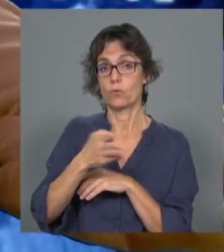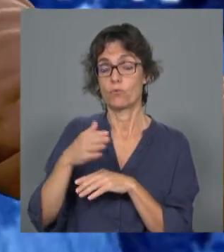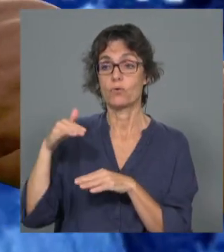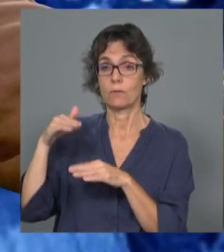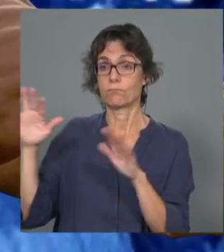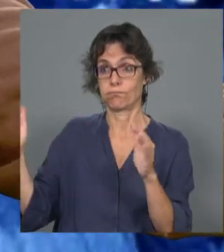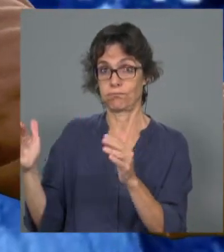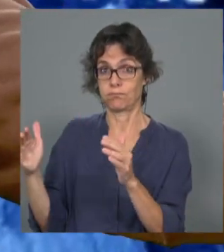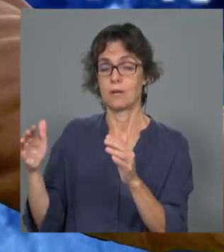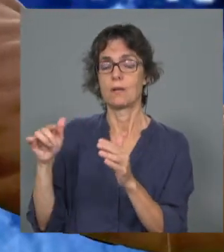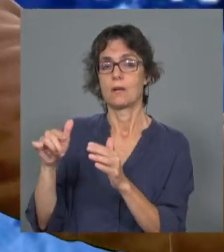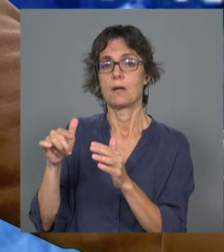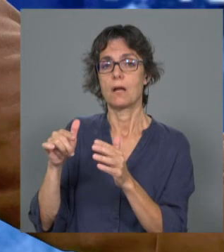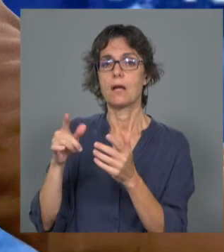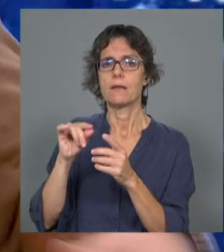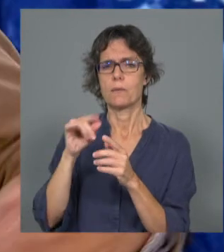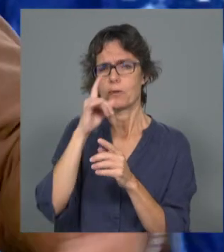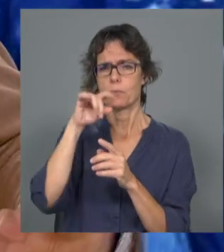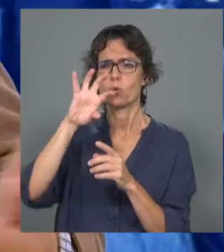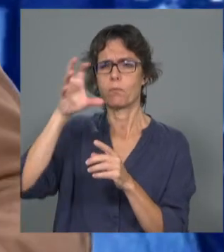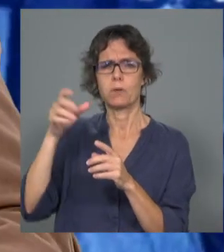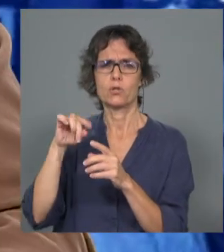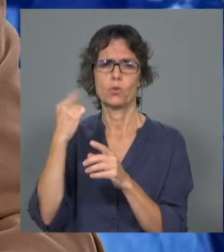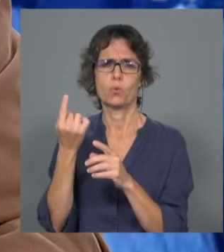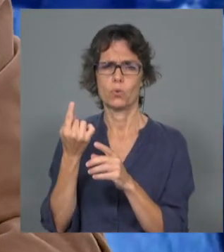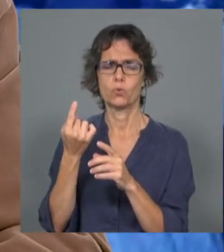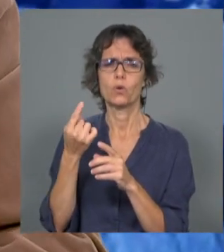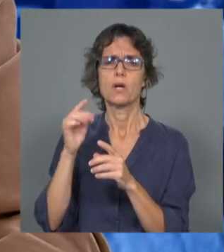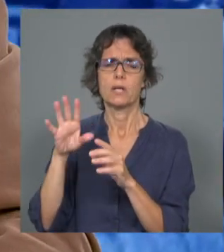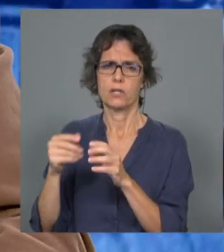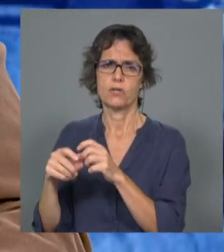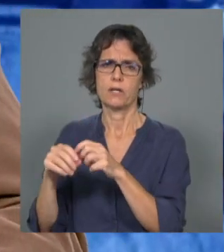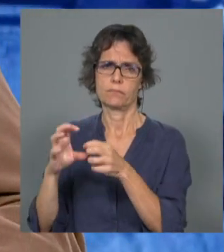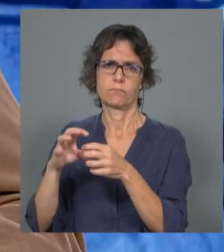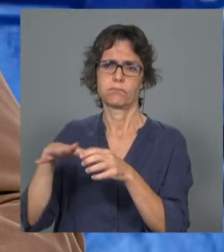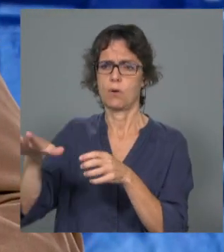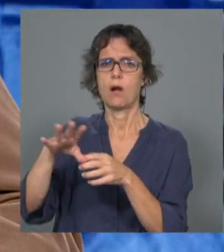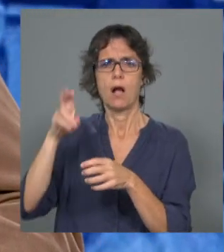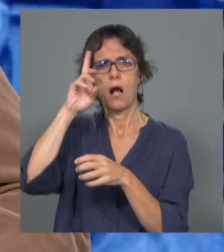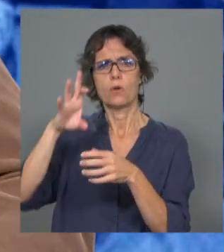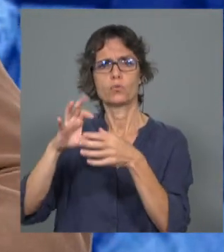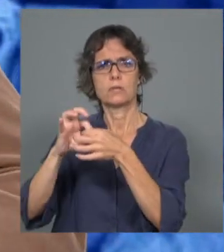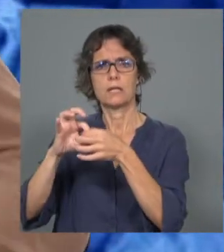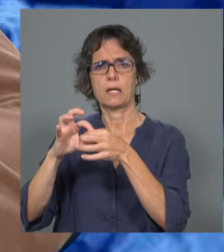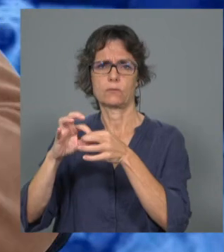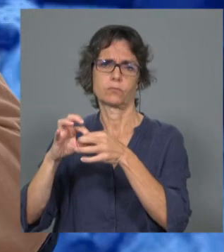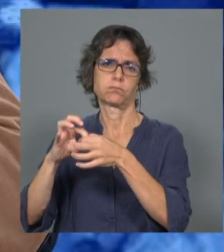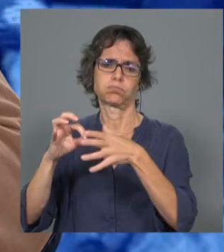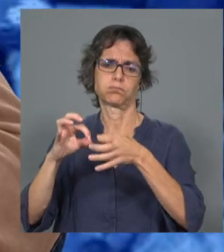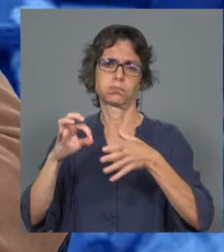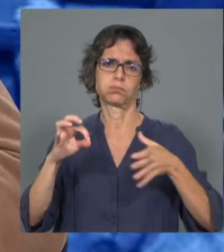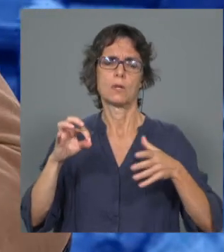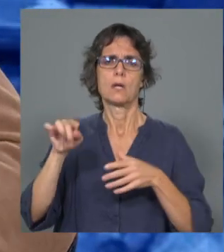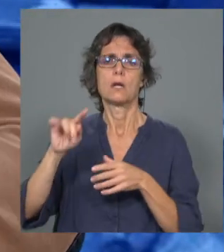falo destes países da Europa da Cortina de Ferro que se foram embora, que esses russos nunca eram, mas o fim da própria Ucrânia,